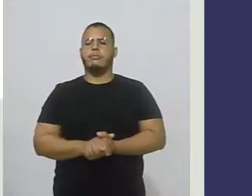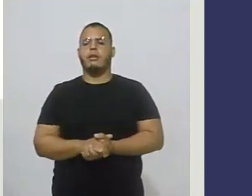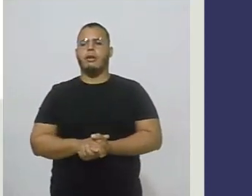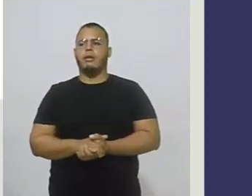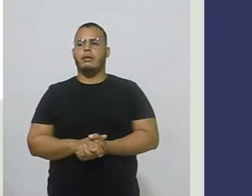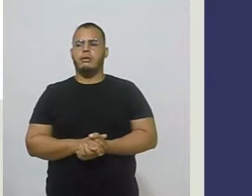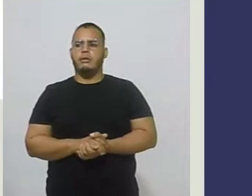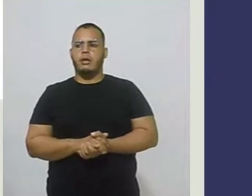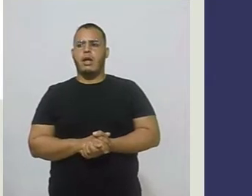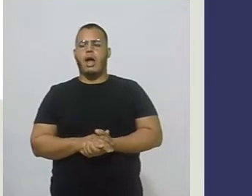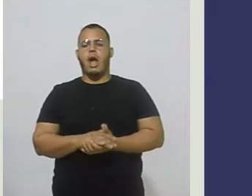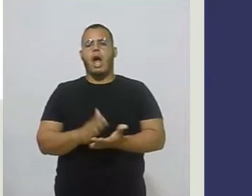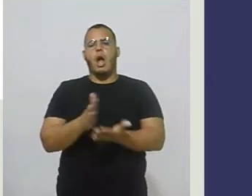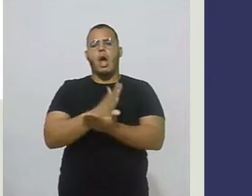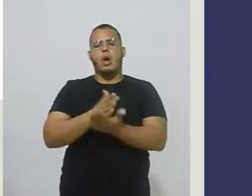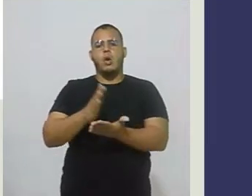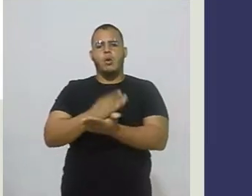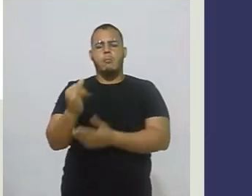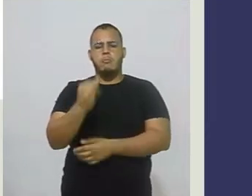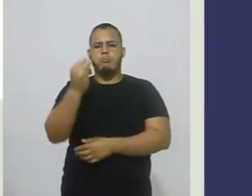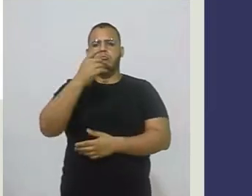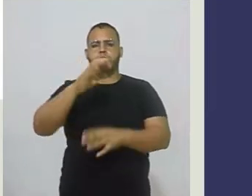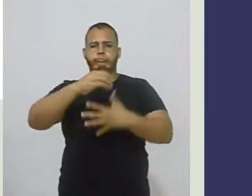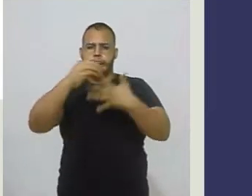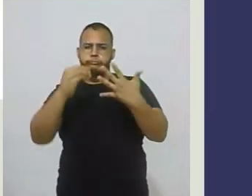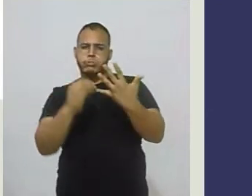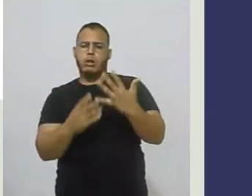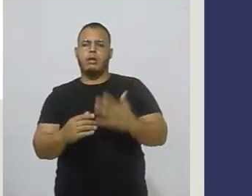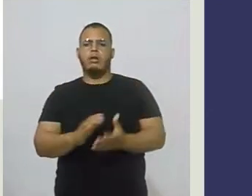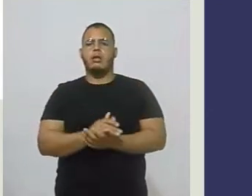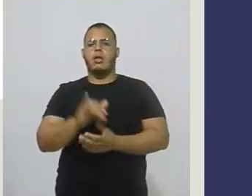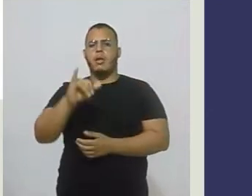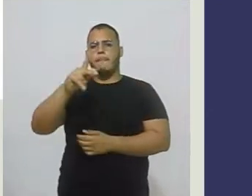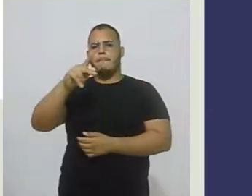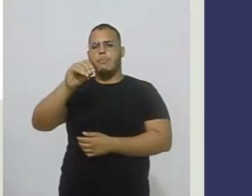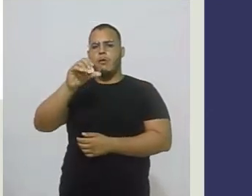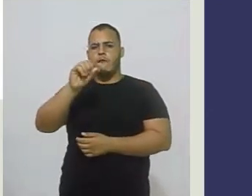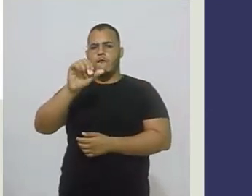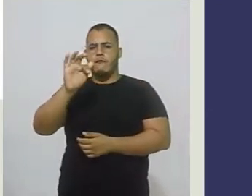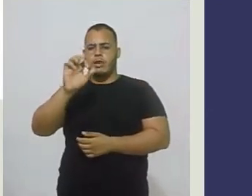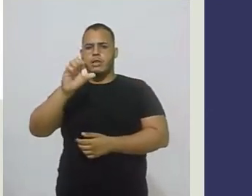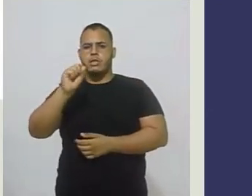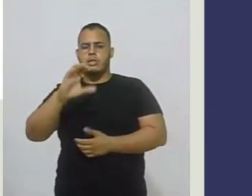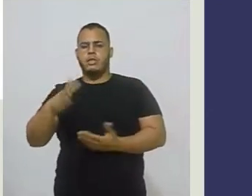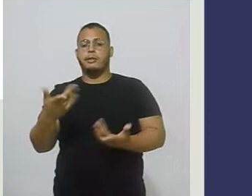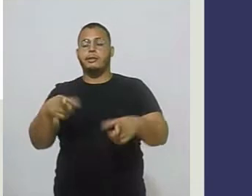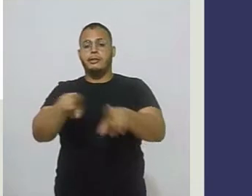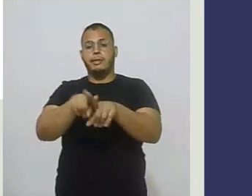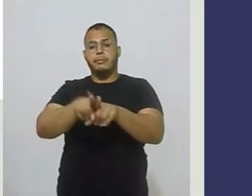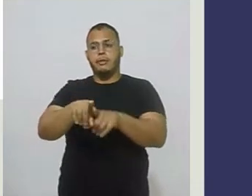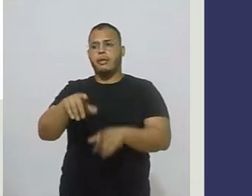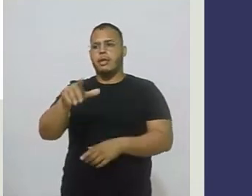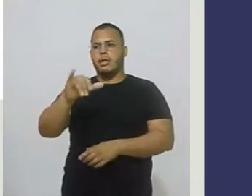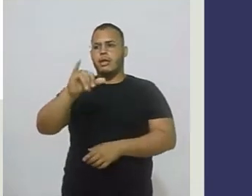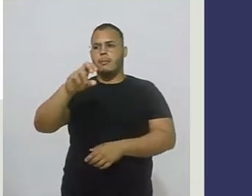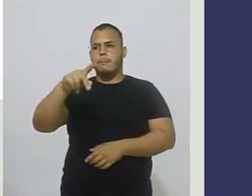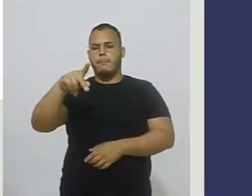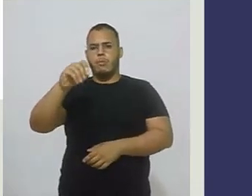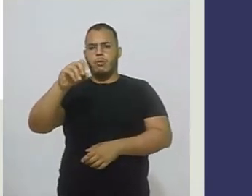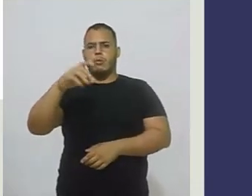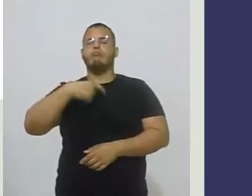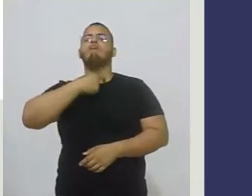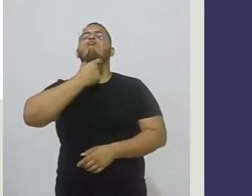tem aqui algumas glândulas principais. A hipófise, hipotálamo, certo? A gente vai ter aqui, glândula